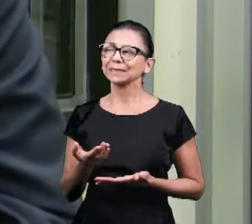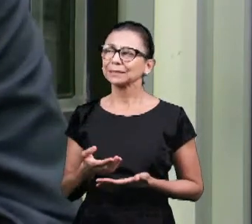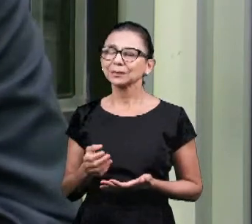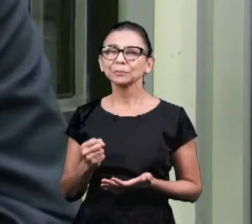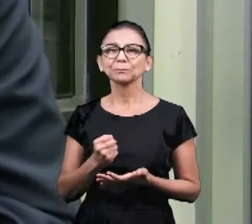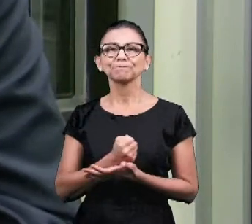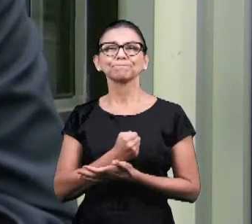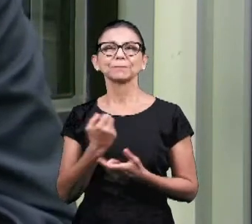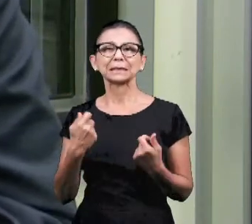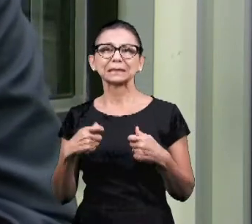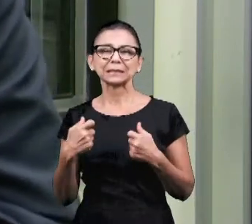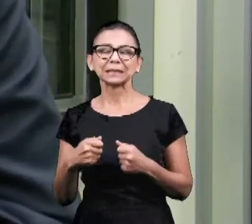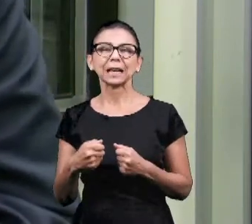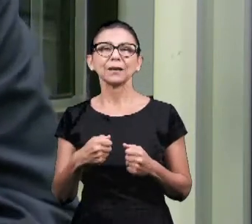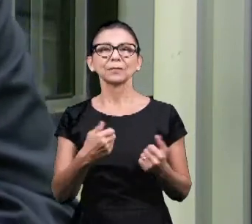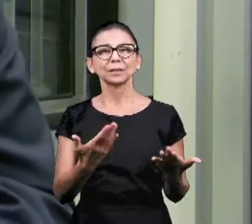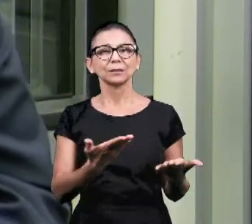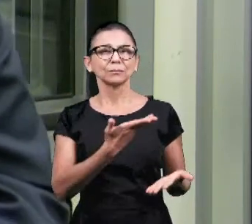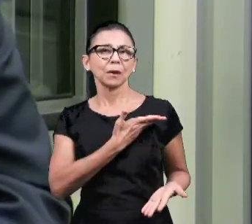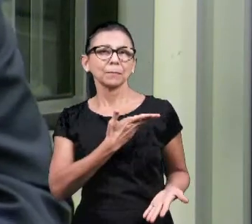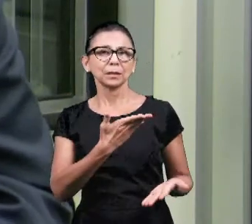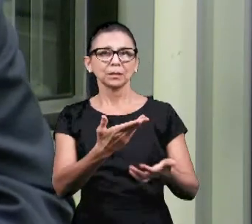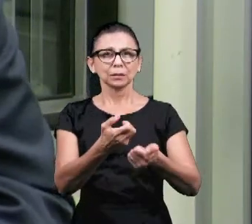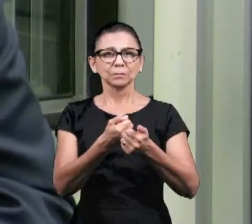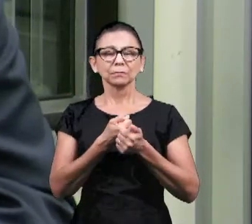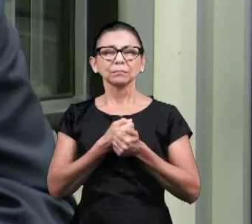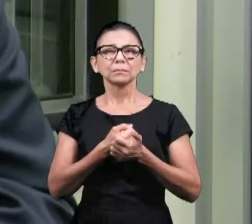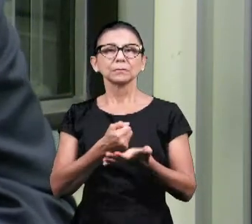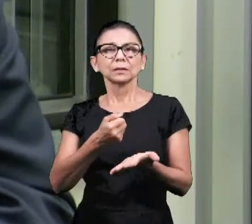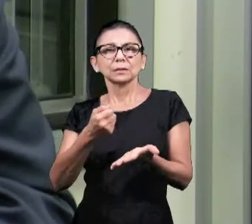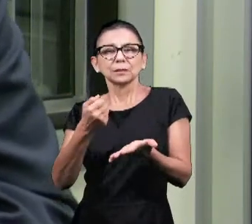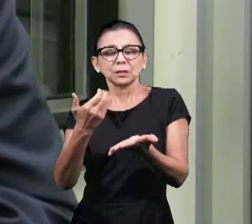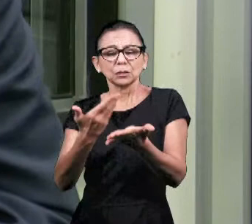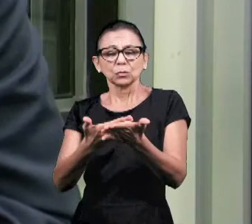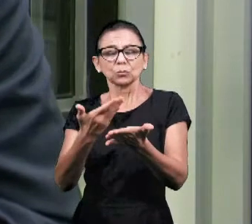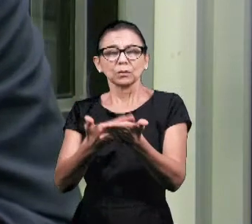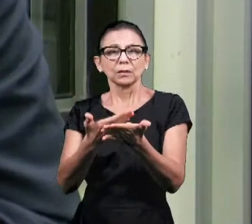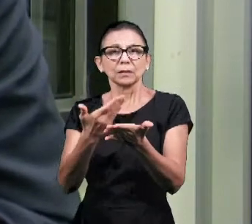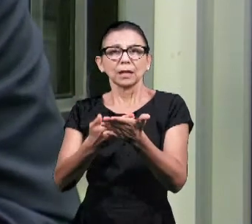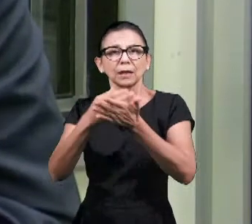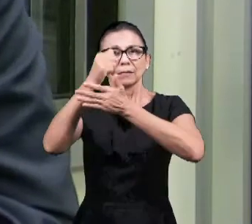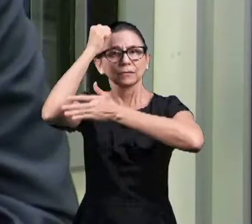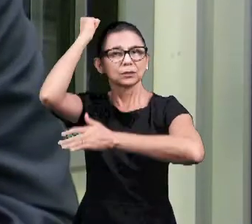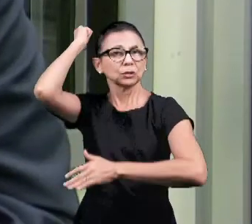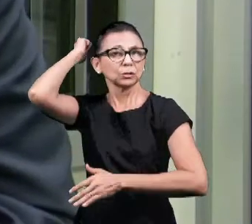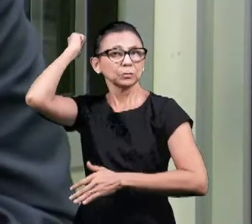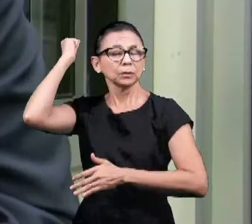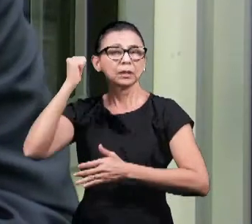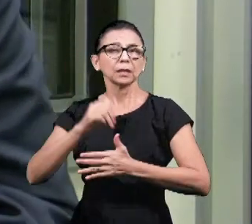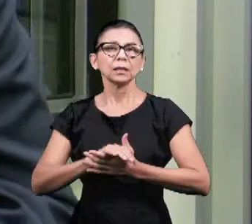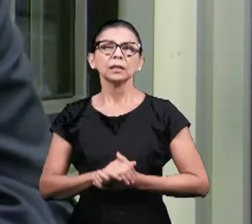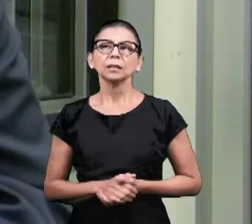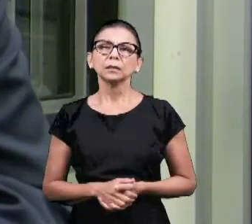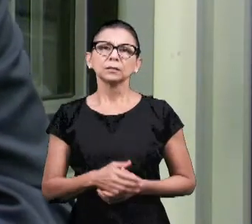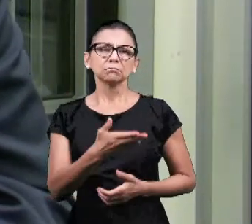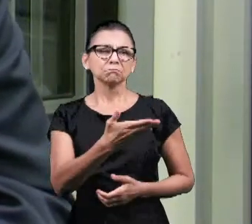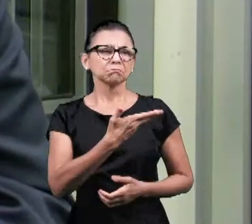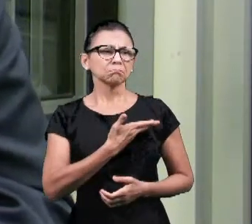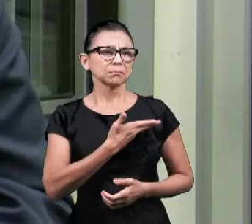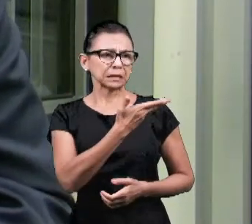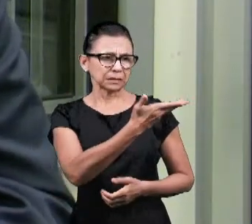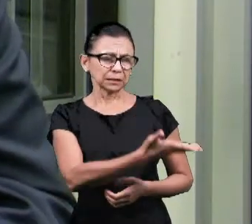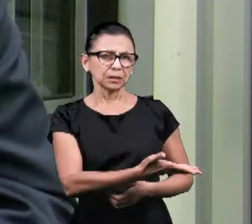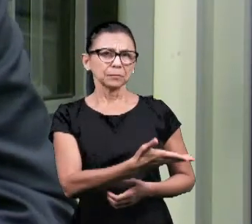poder me preparar para o vestibular. E tinha esse amigo que havia se convertido,